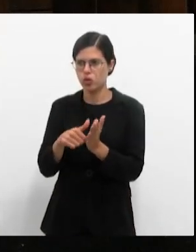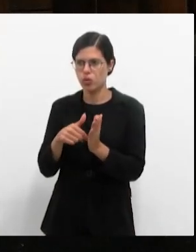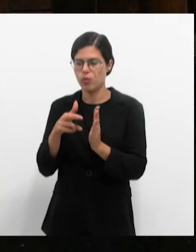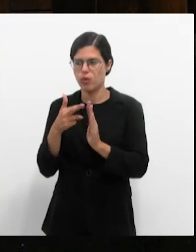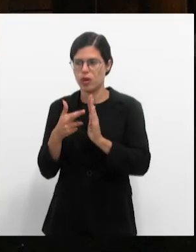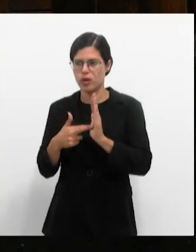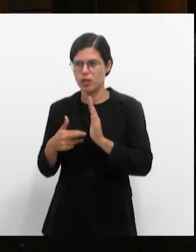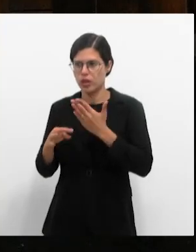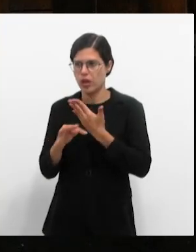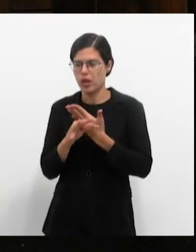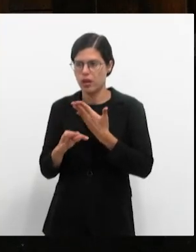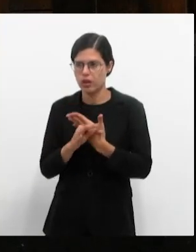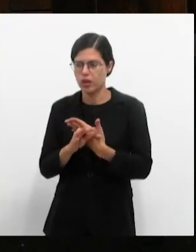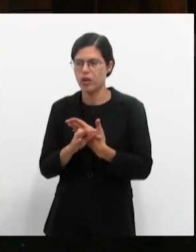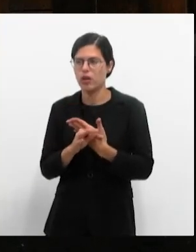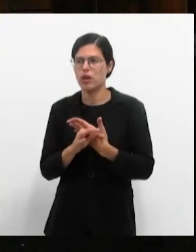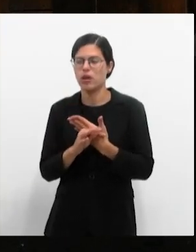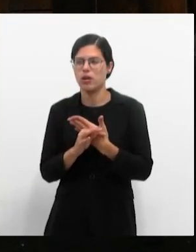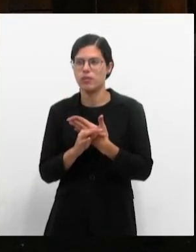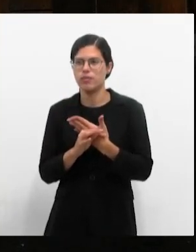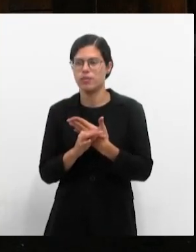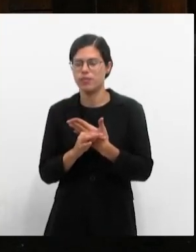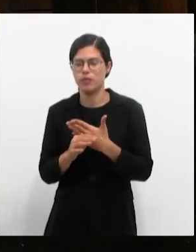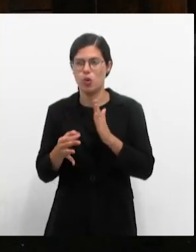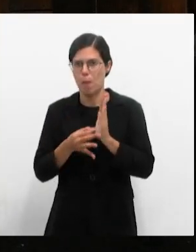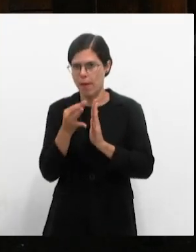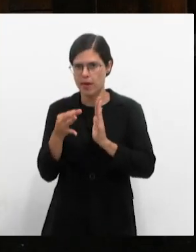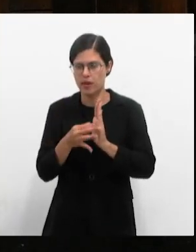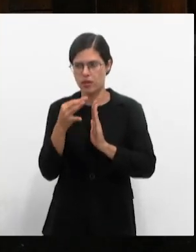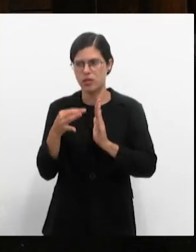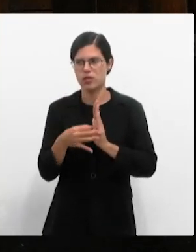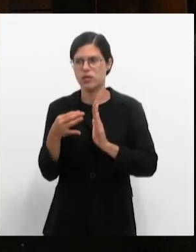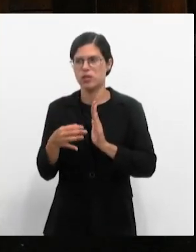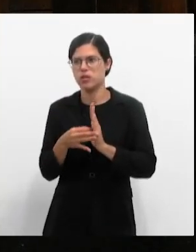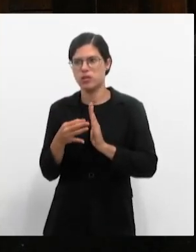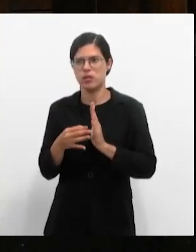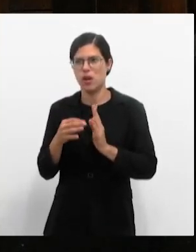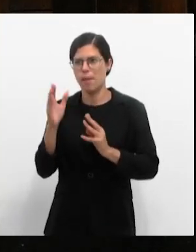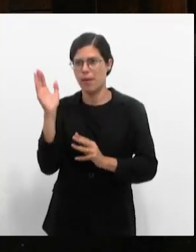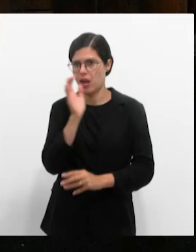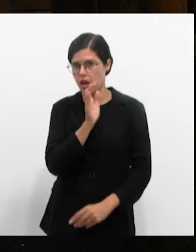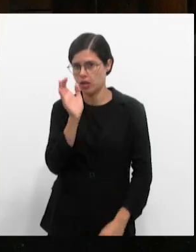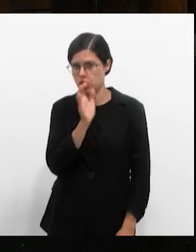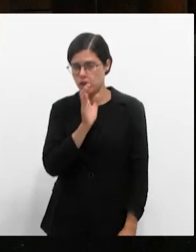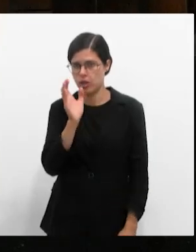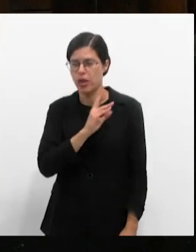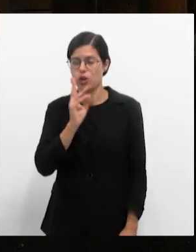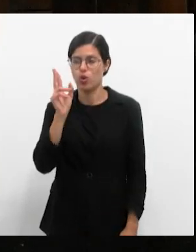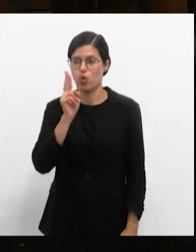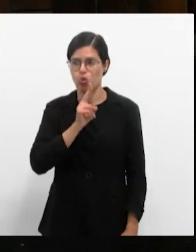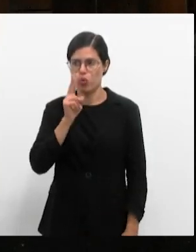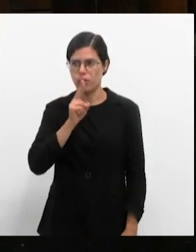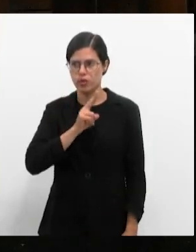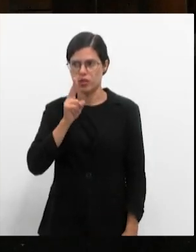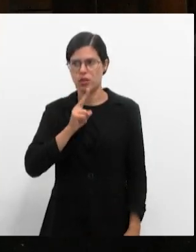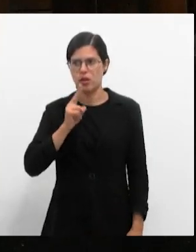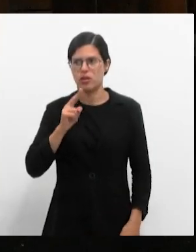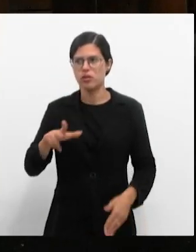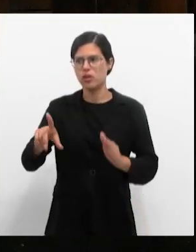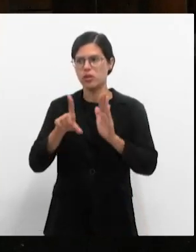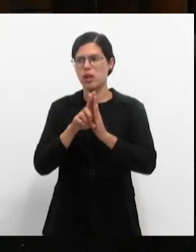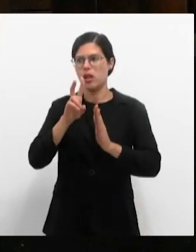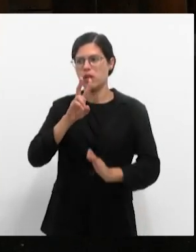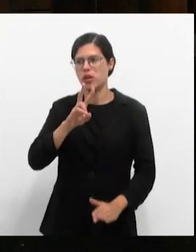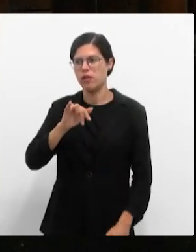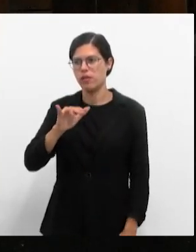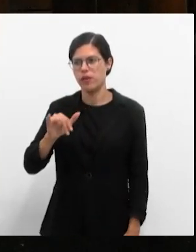o Ministério dar um parecer e uma nota técnica para a celeridade, a urgência da Lei Vini Júnior